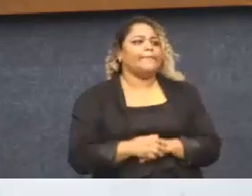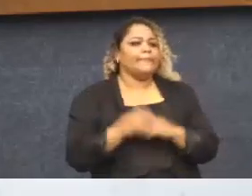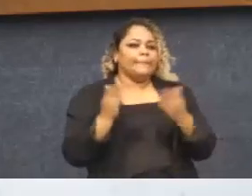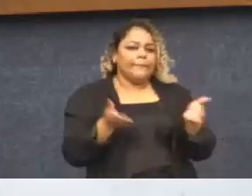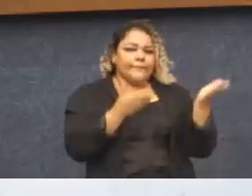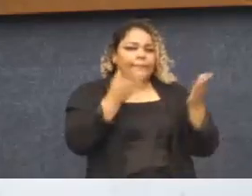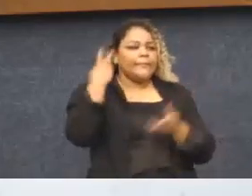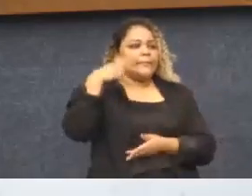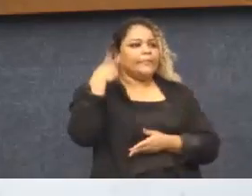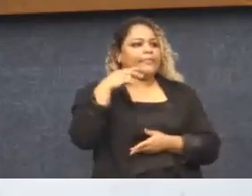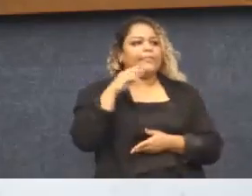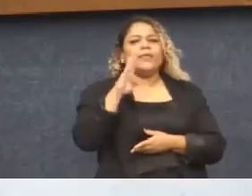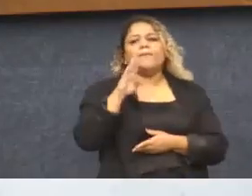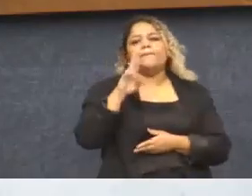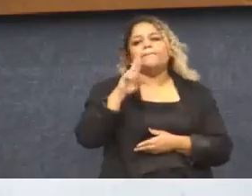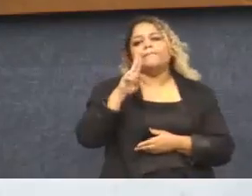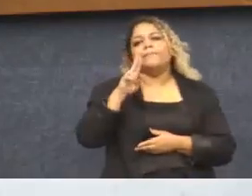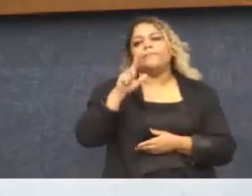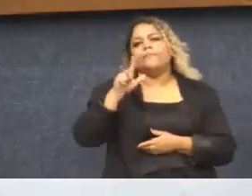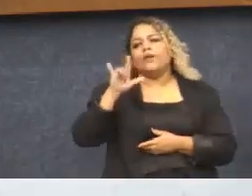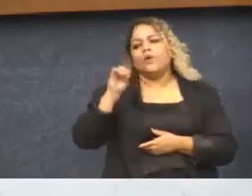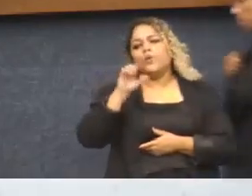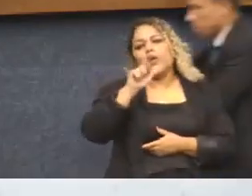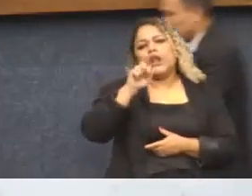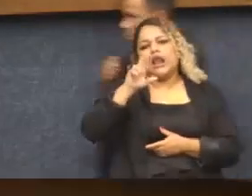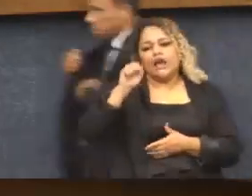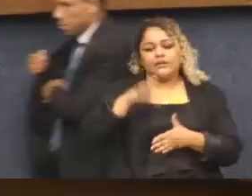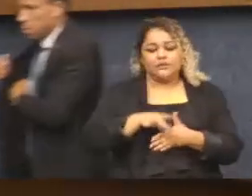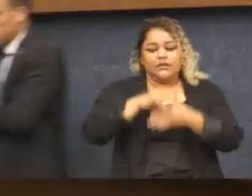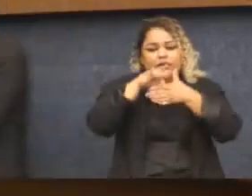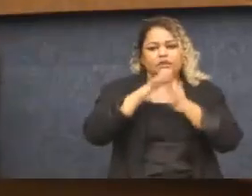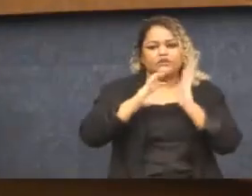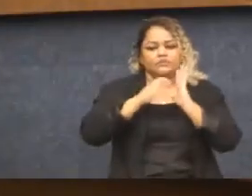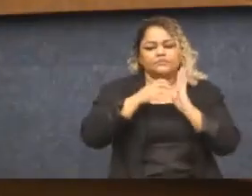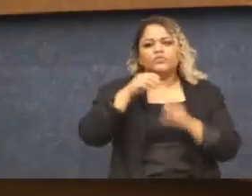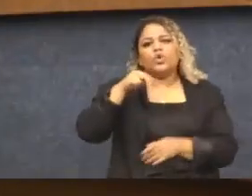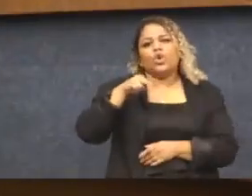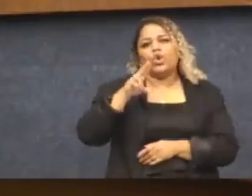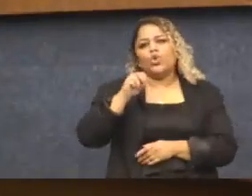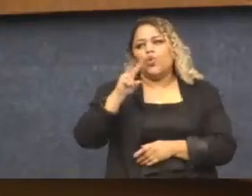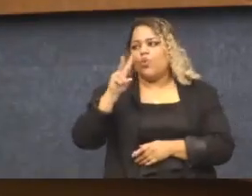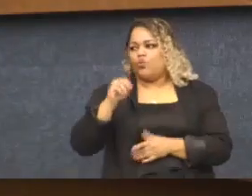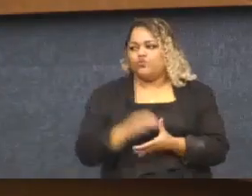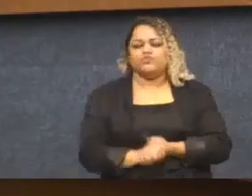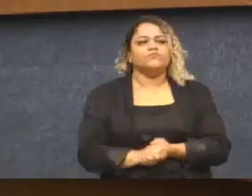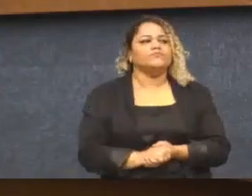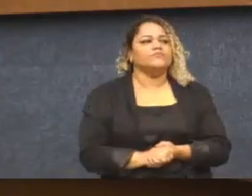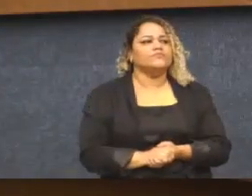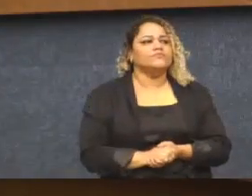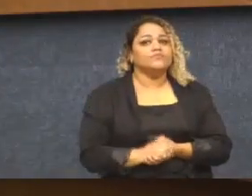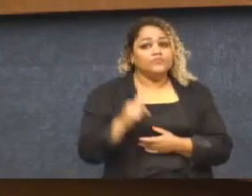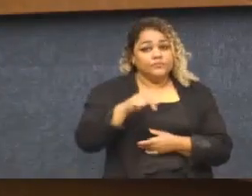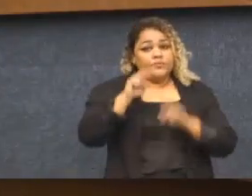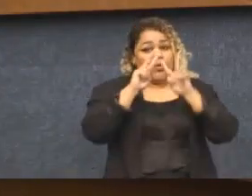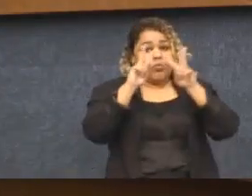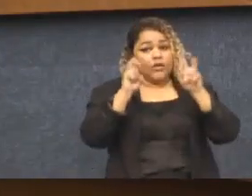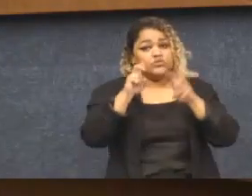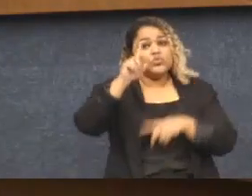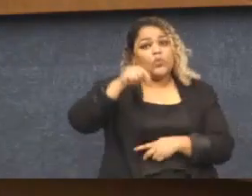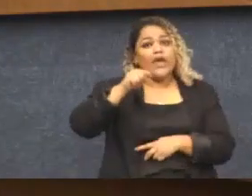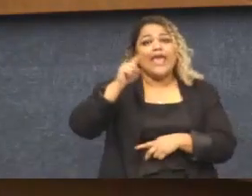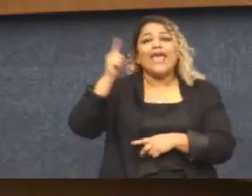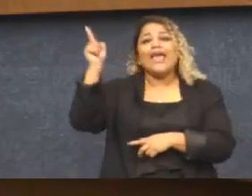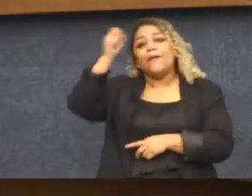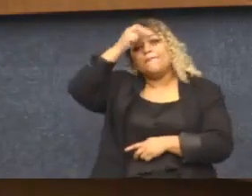vereador Paulo Lara, líder do Partido Novo. Presidente, o assunto do empréstimo que a prefeitura